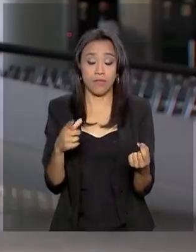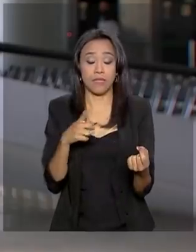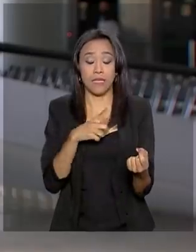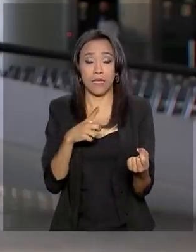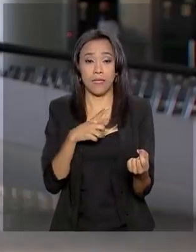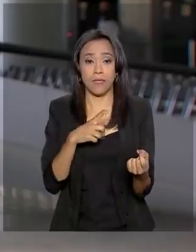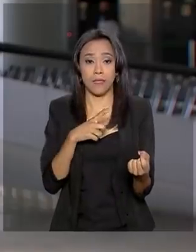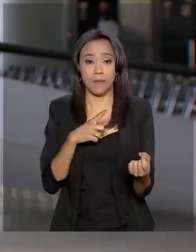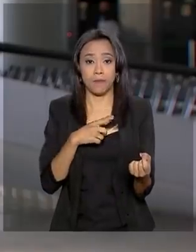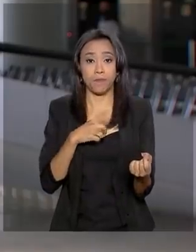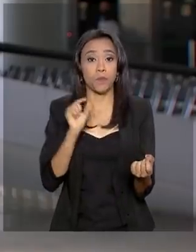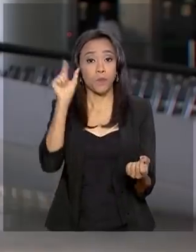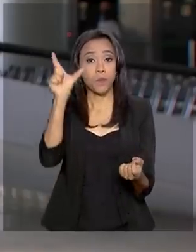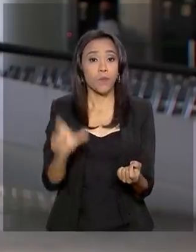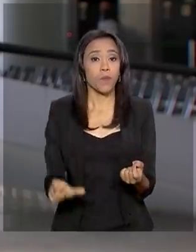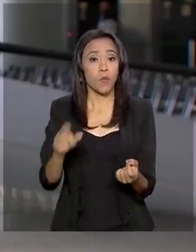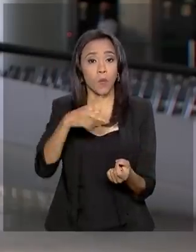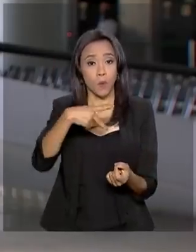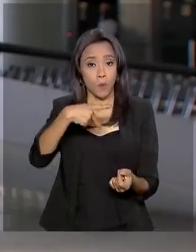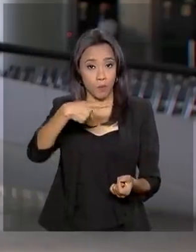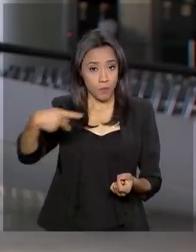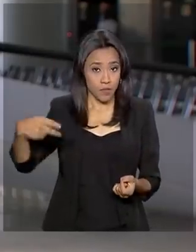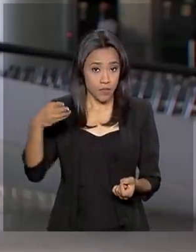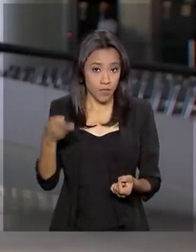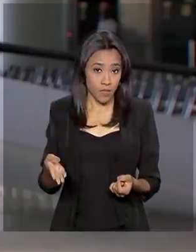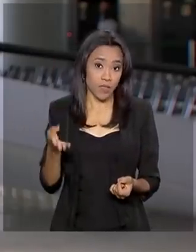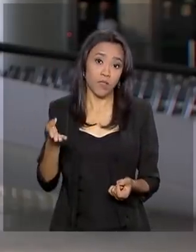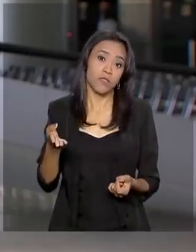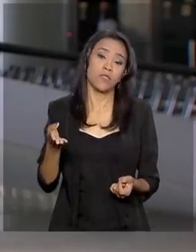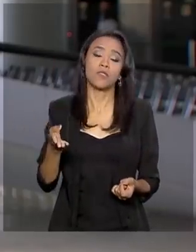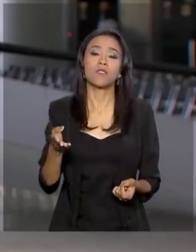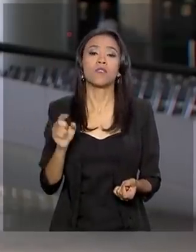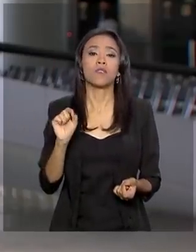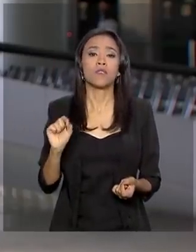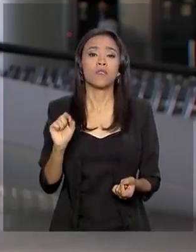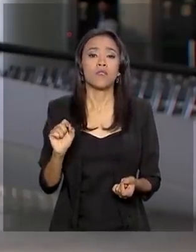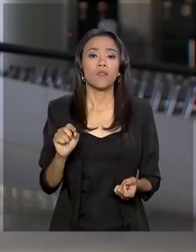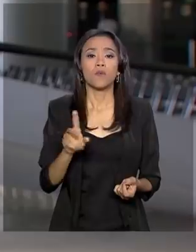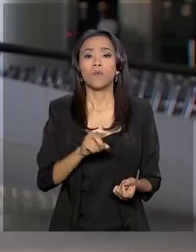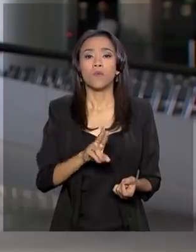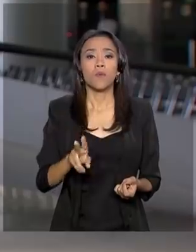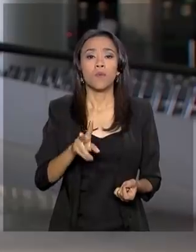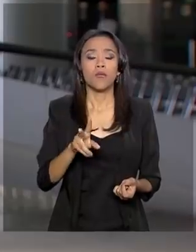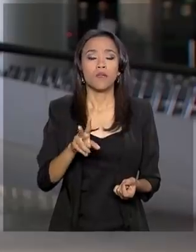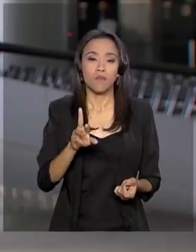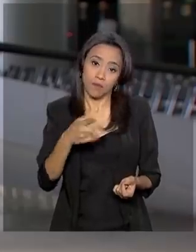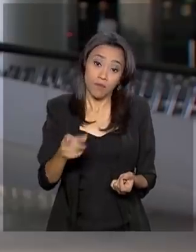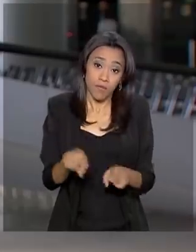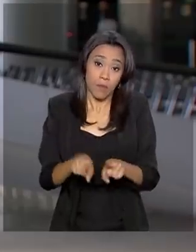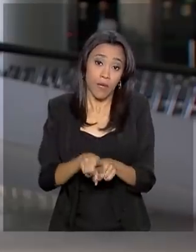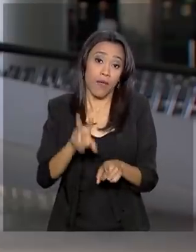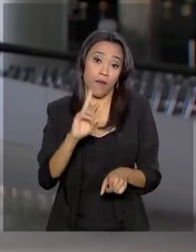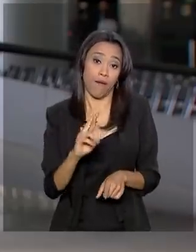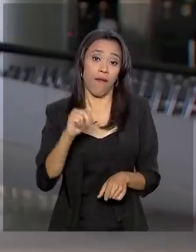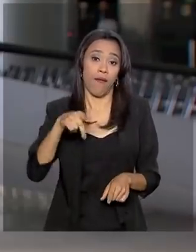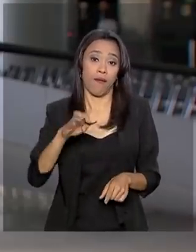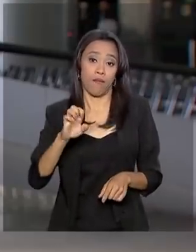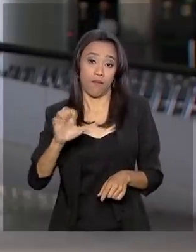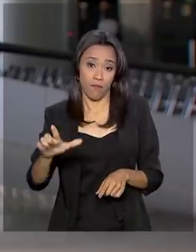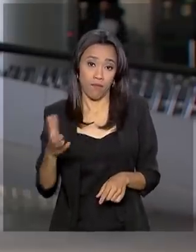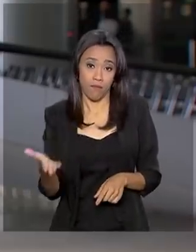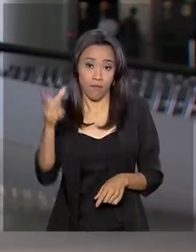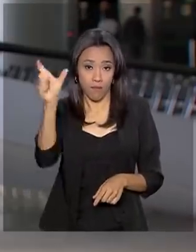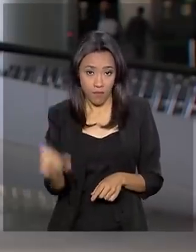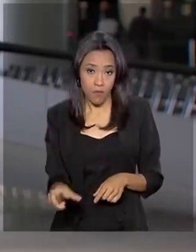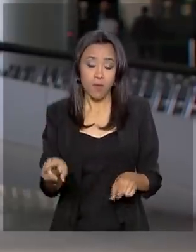com o presidente da SUFRAME e com a Procuradora-Geral da República, Raquel Dodge. E tem também a cerimônia do Dia